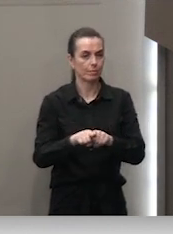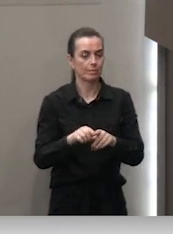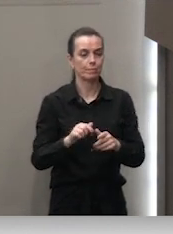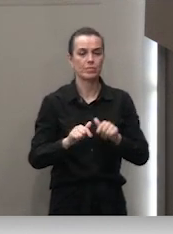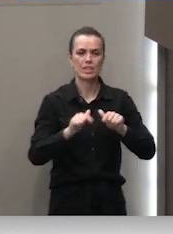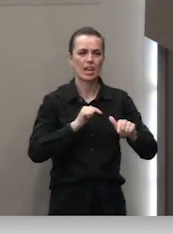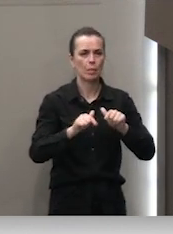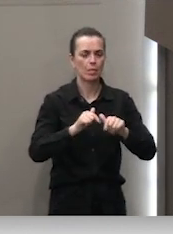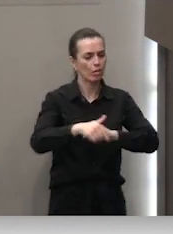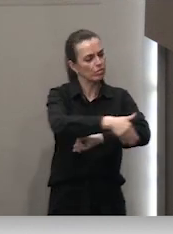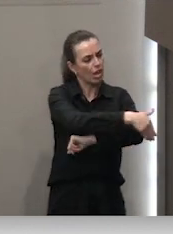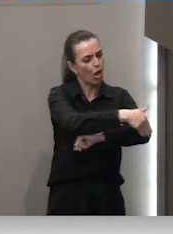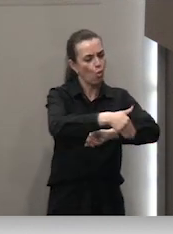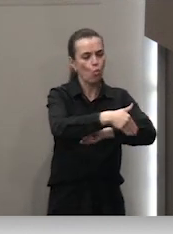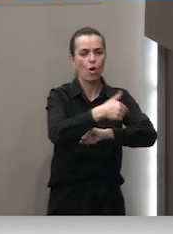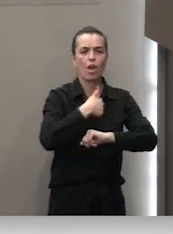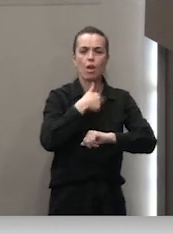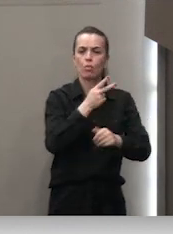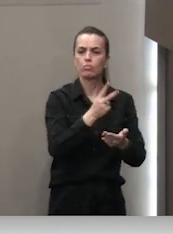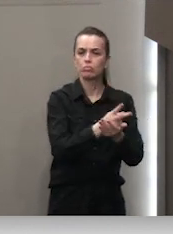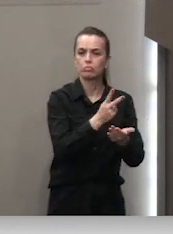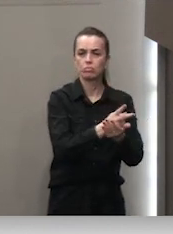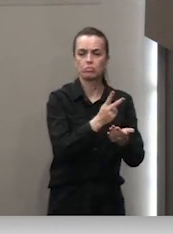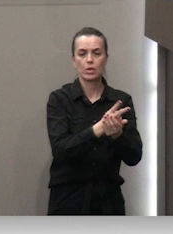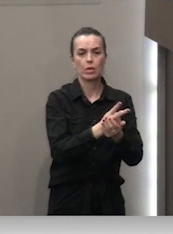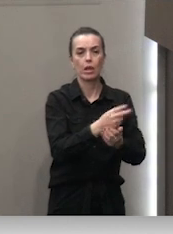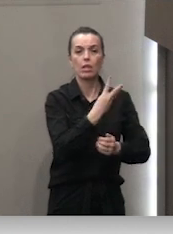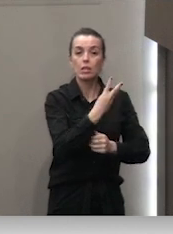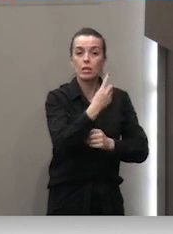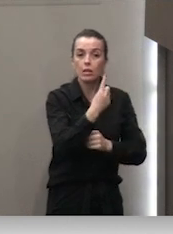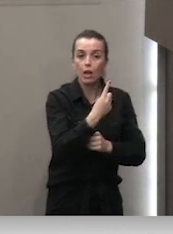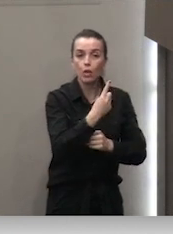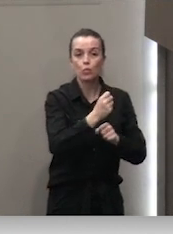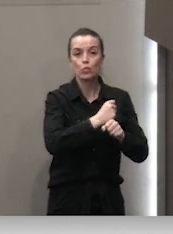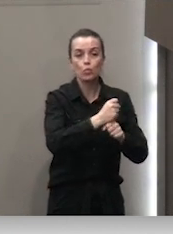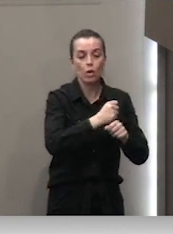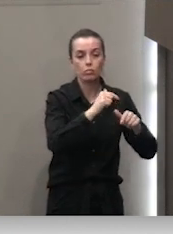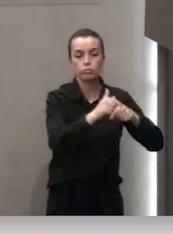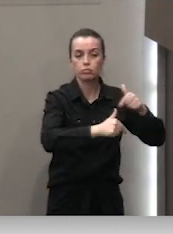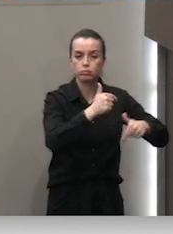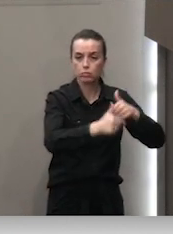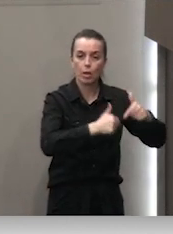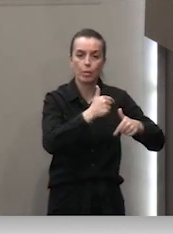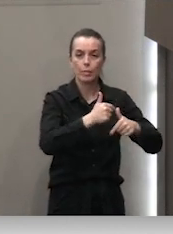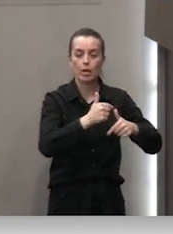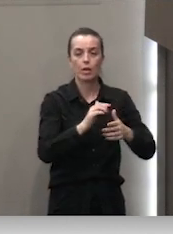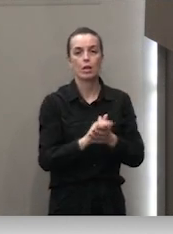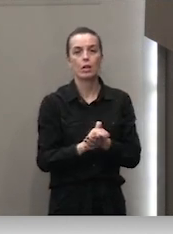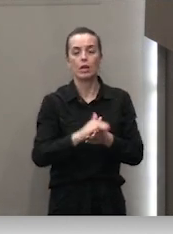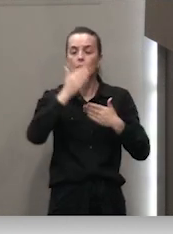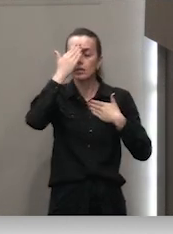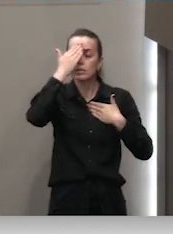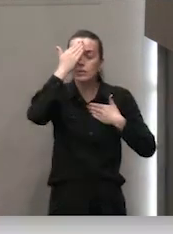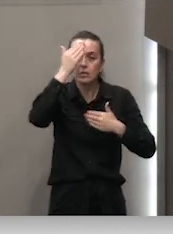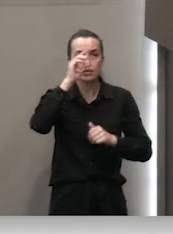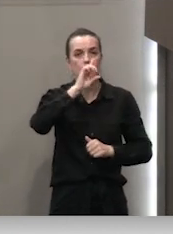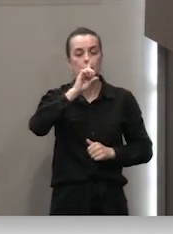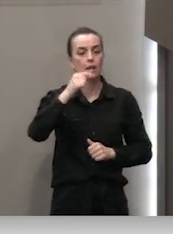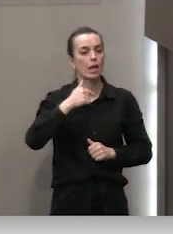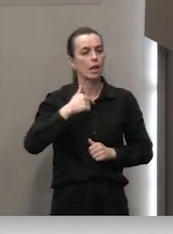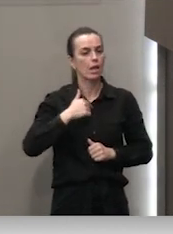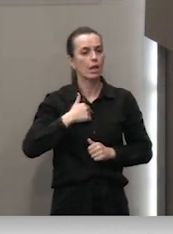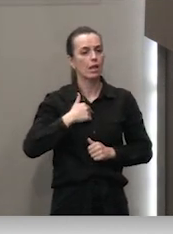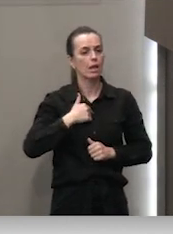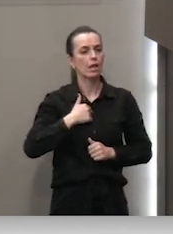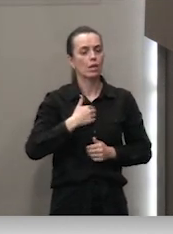teve que tirar meu serviço, eu estava lá tirando meu serviço, 31 anos tirando meu serviço. Graças a Deus, saí pela porta da frente da